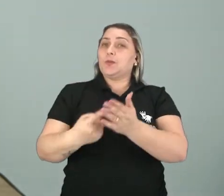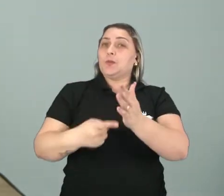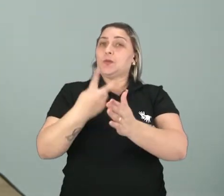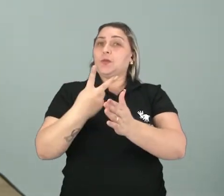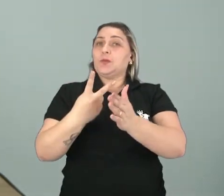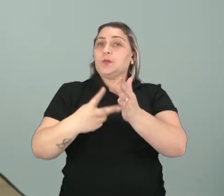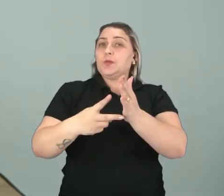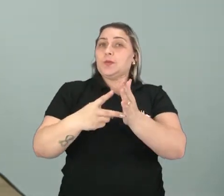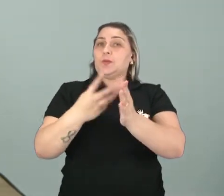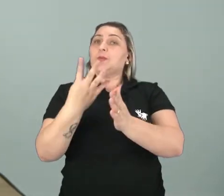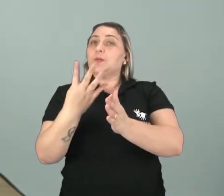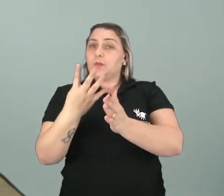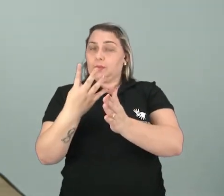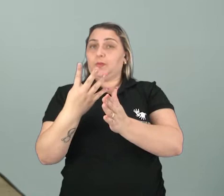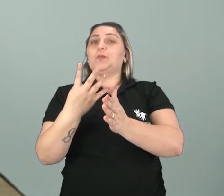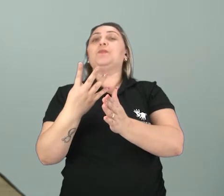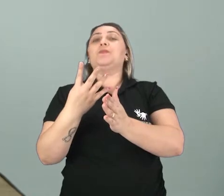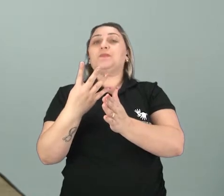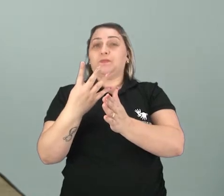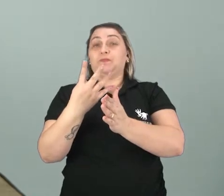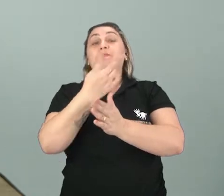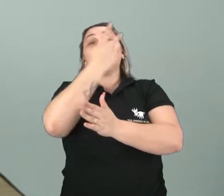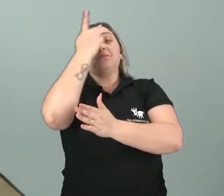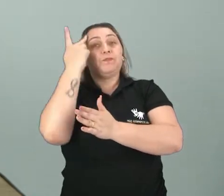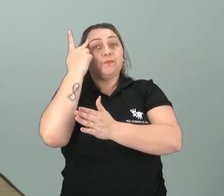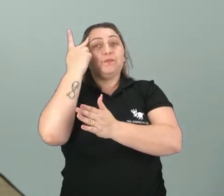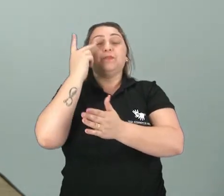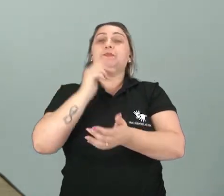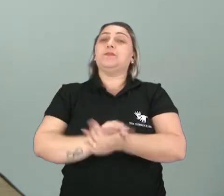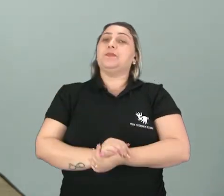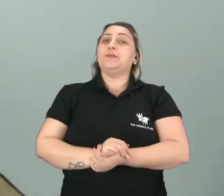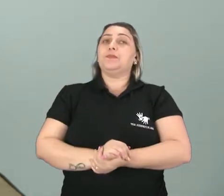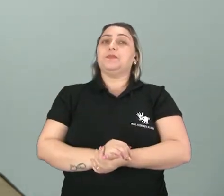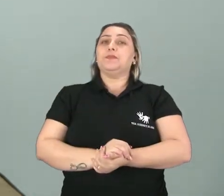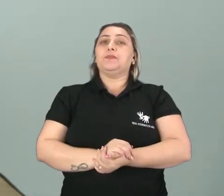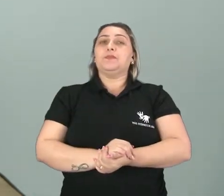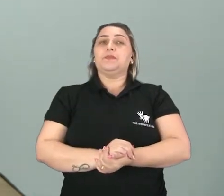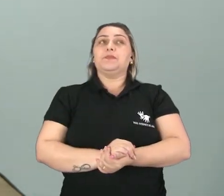2, com 3 e com 4 pessoas.